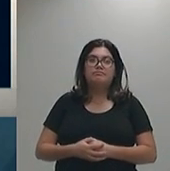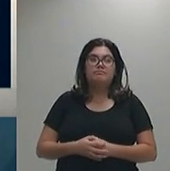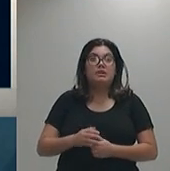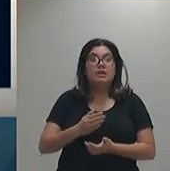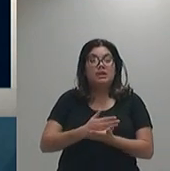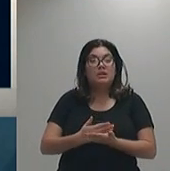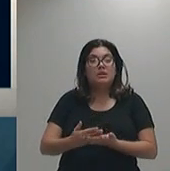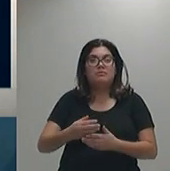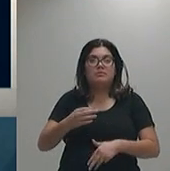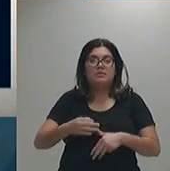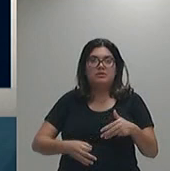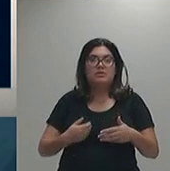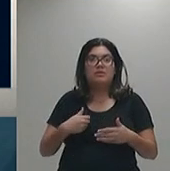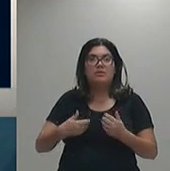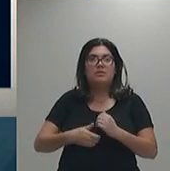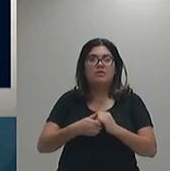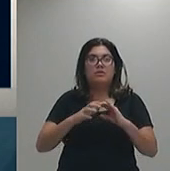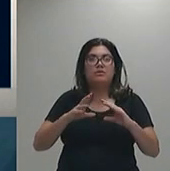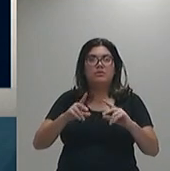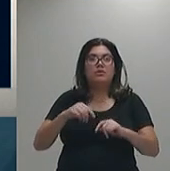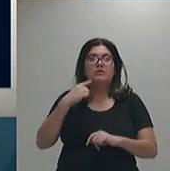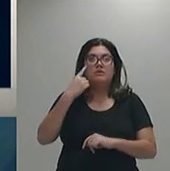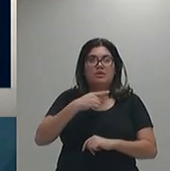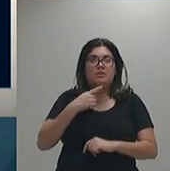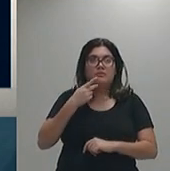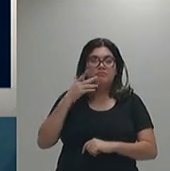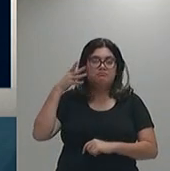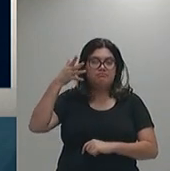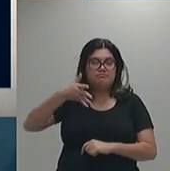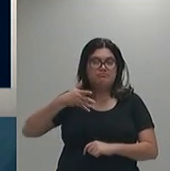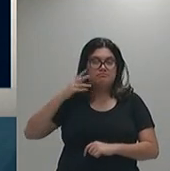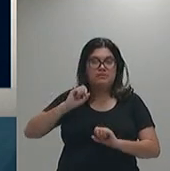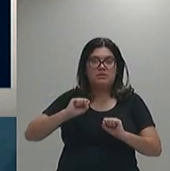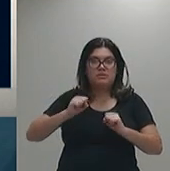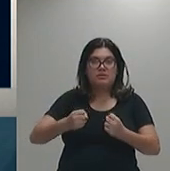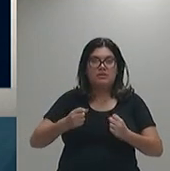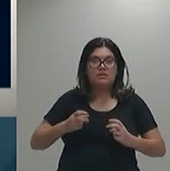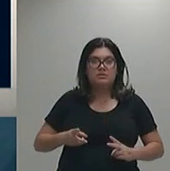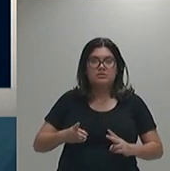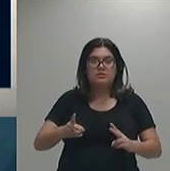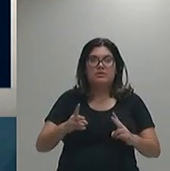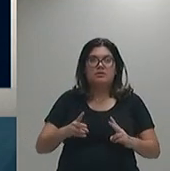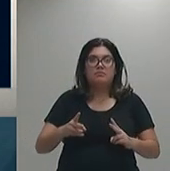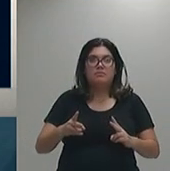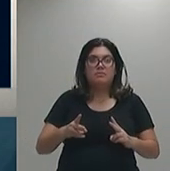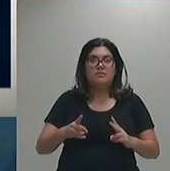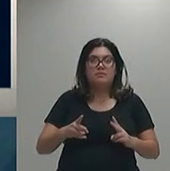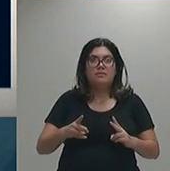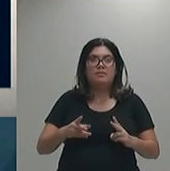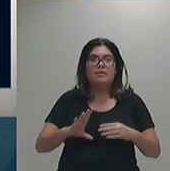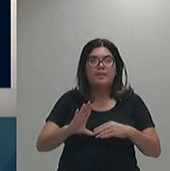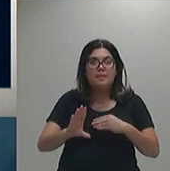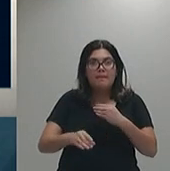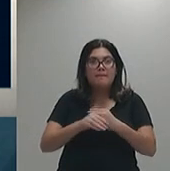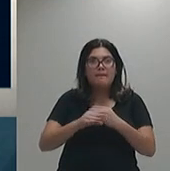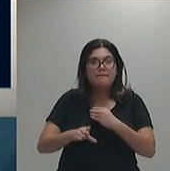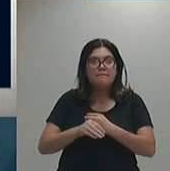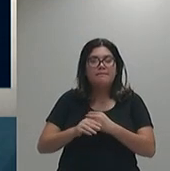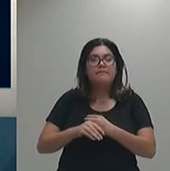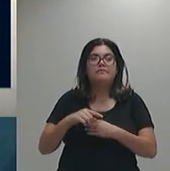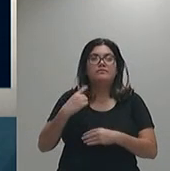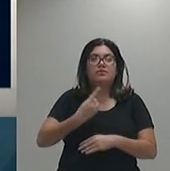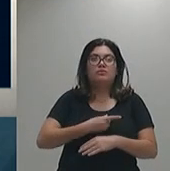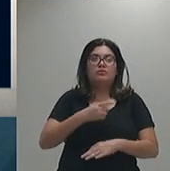cumprimentar a todos os advogados que se manifestaram na Tribuna como sempre uma grande colaboração para os nossos